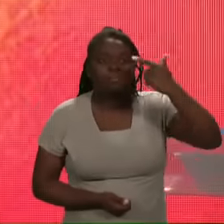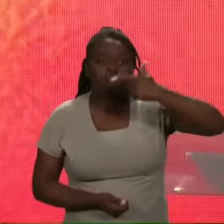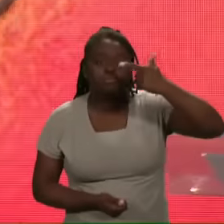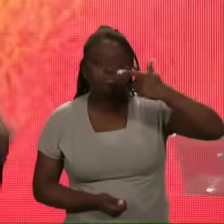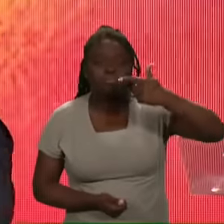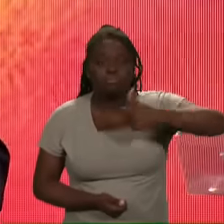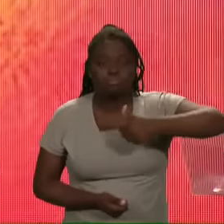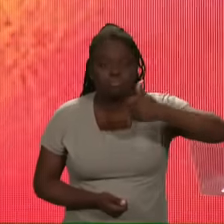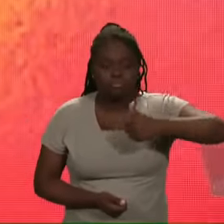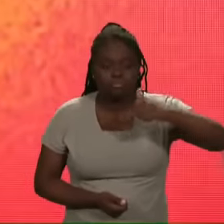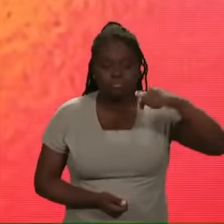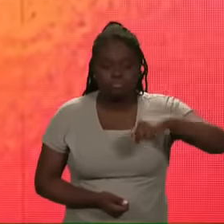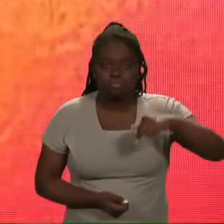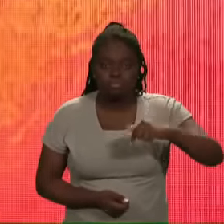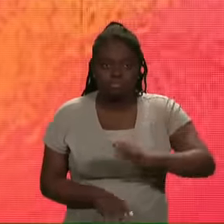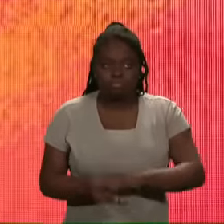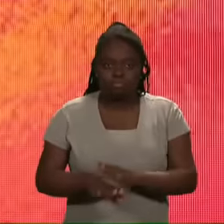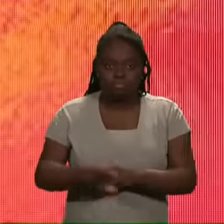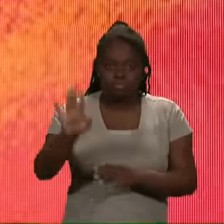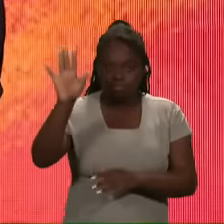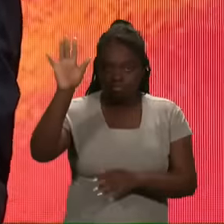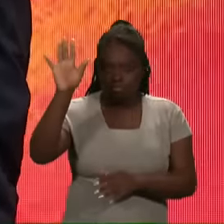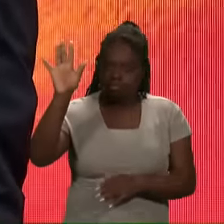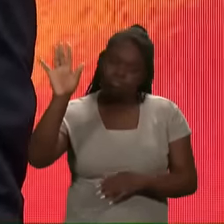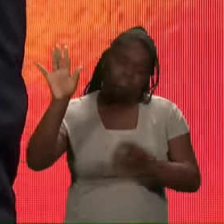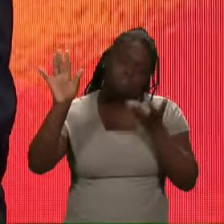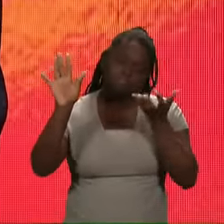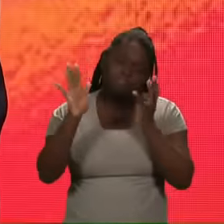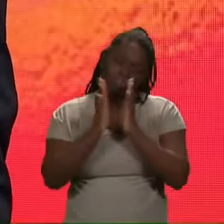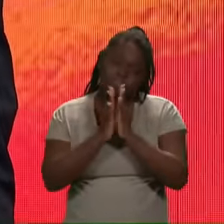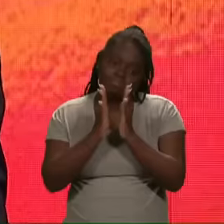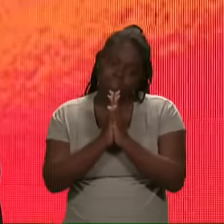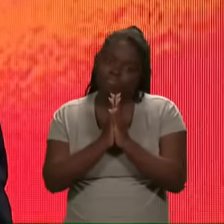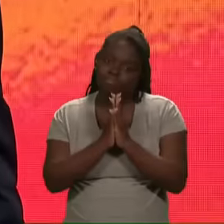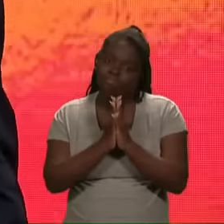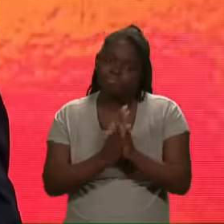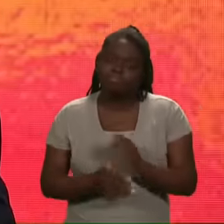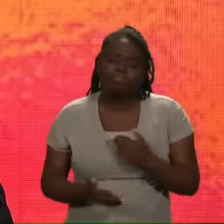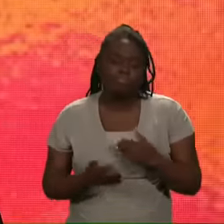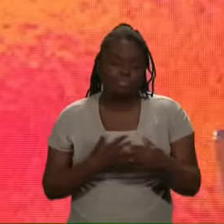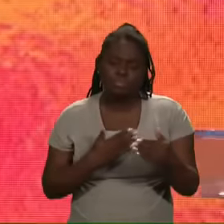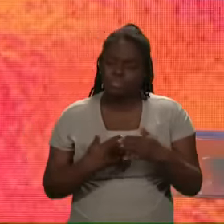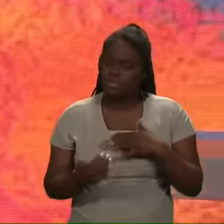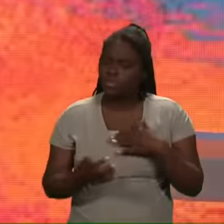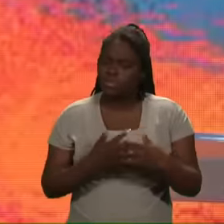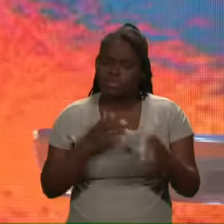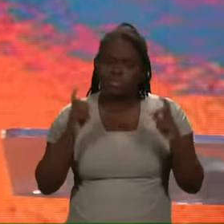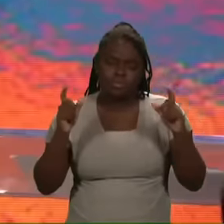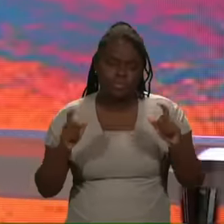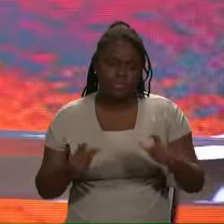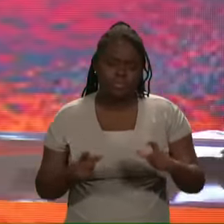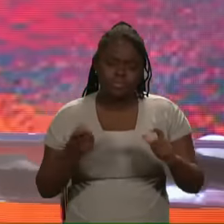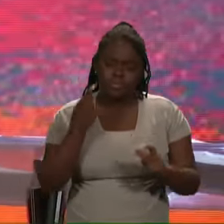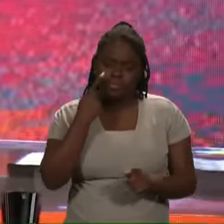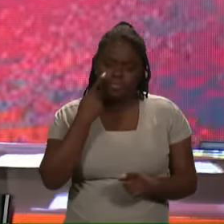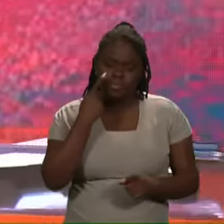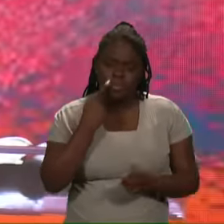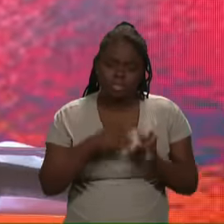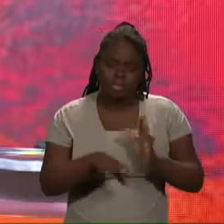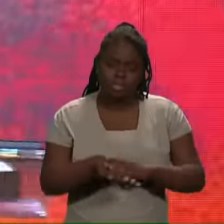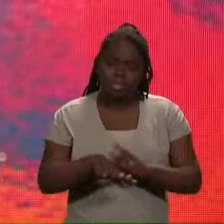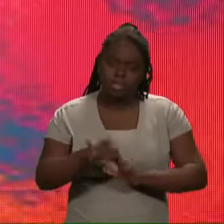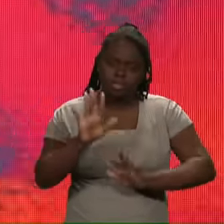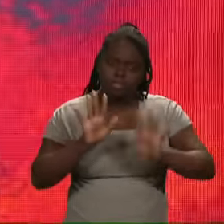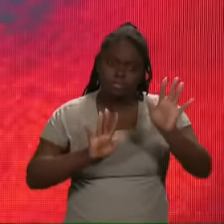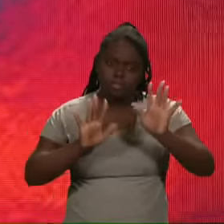aqui no terra, levante uma das suas mãos. Eu quero orar por você. Não importa onde você esteja, estou vendo essas mãos